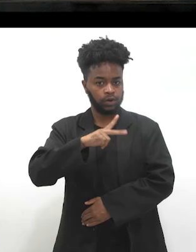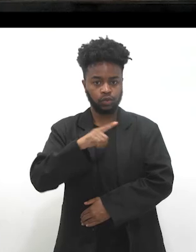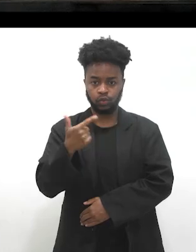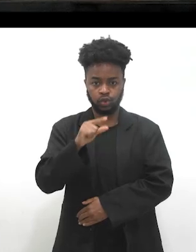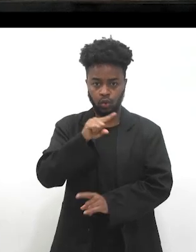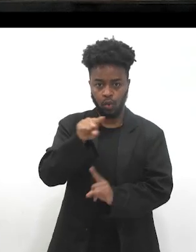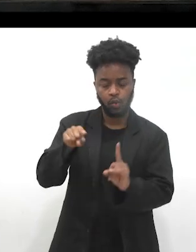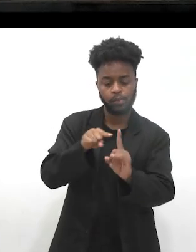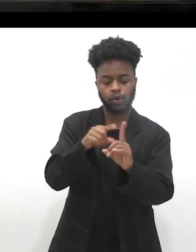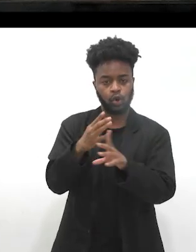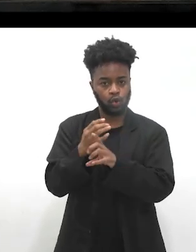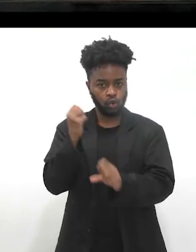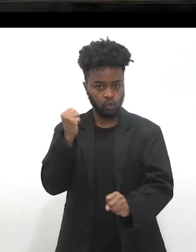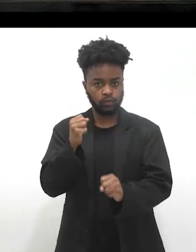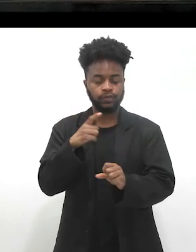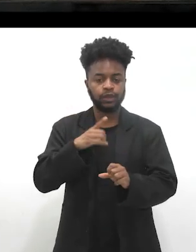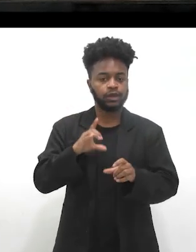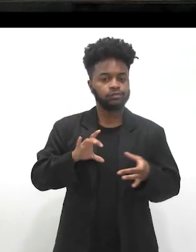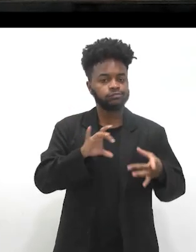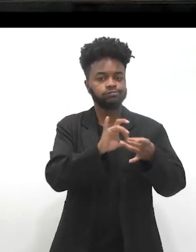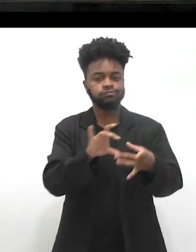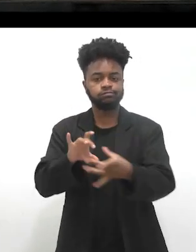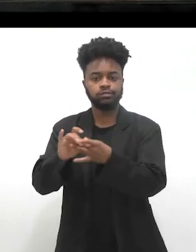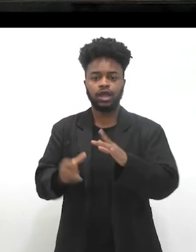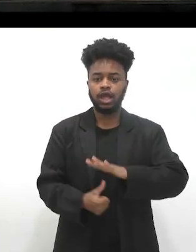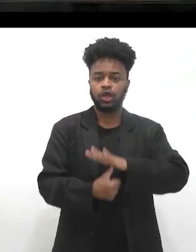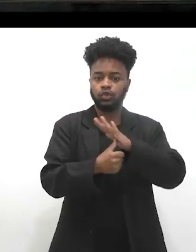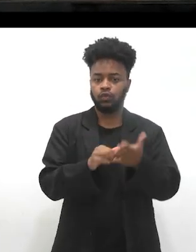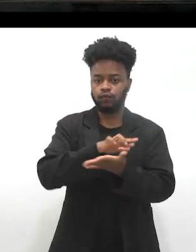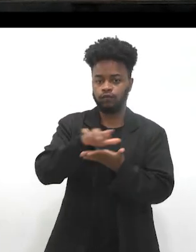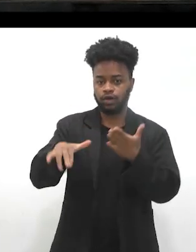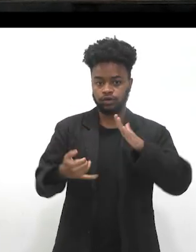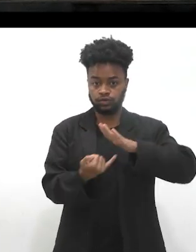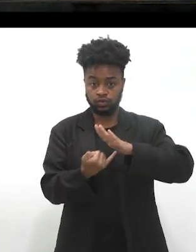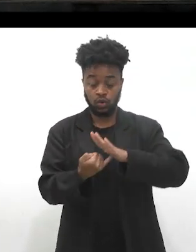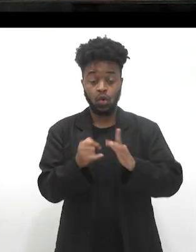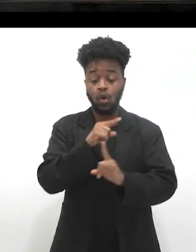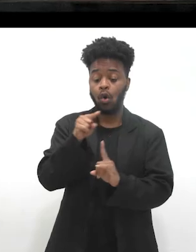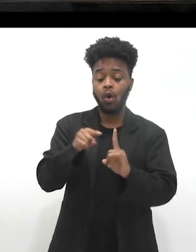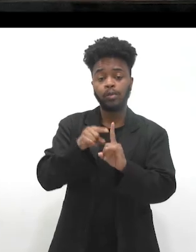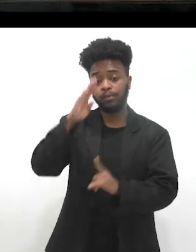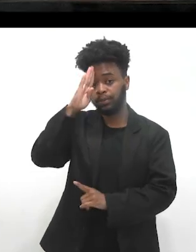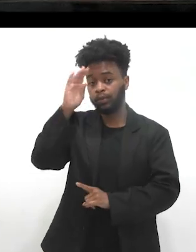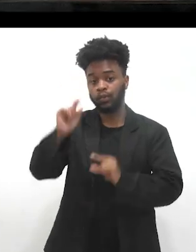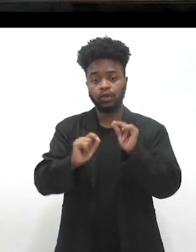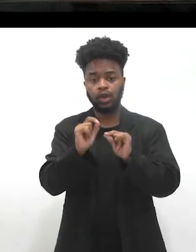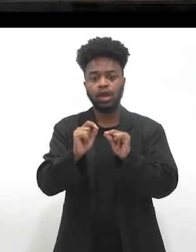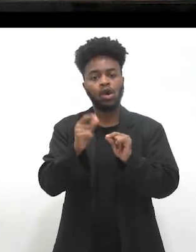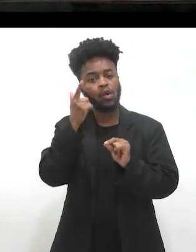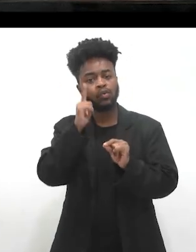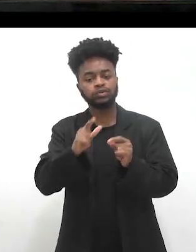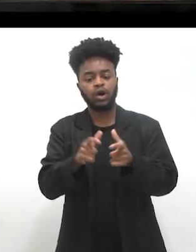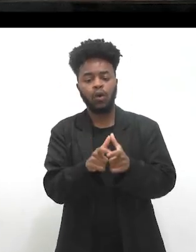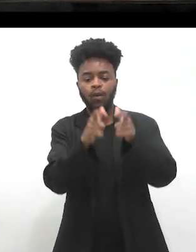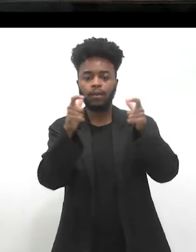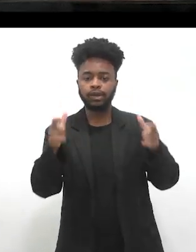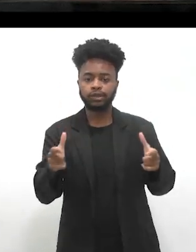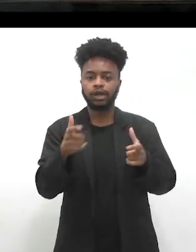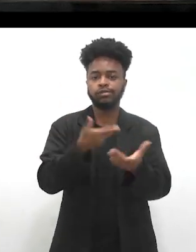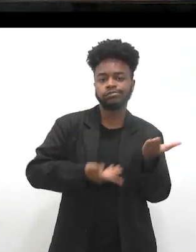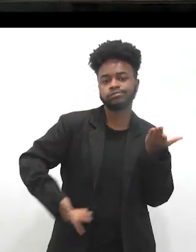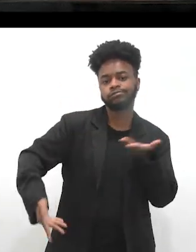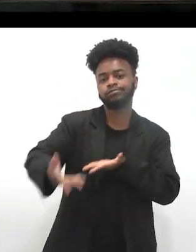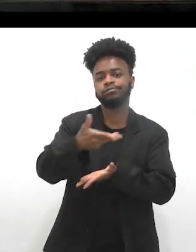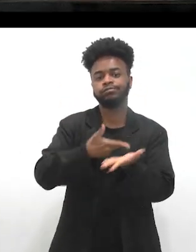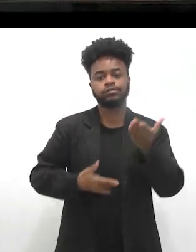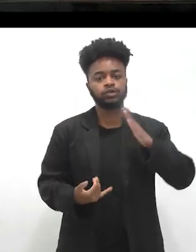que reúne reitores e dirigentes de 10 instituições. O FRIPERJ tem como objetivo ampliar a articulação das instituições